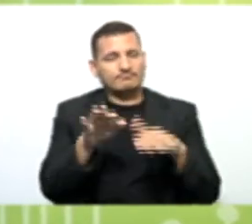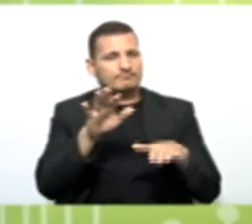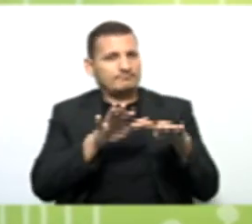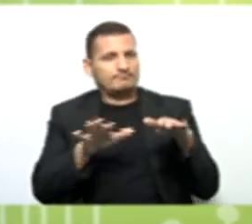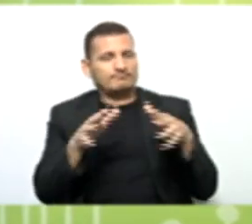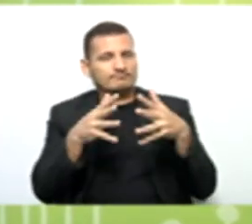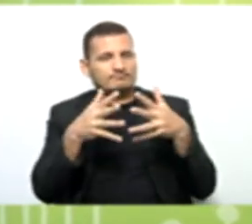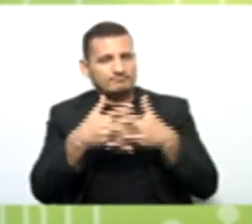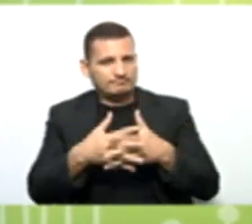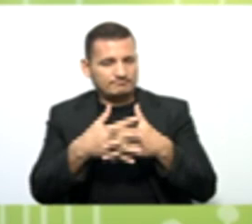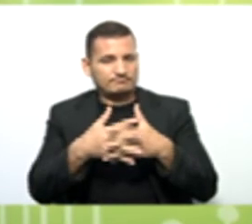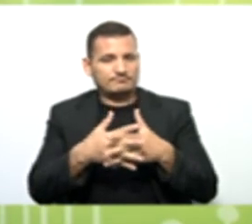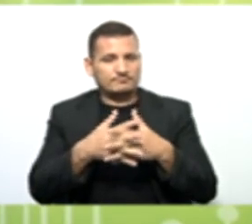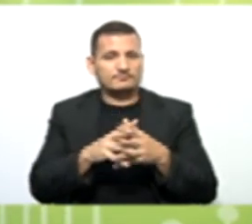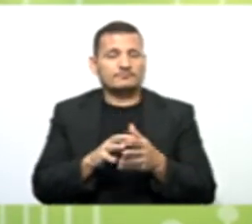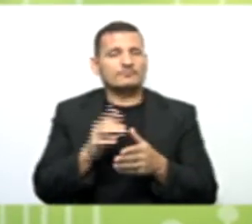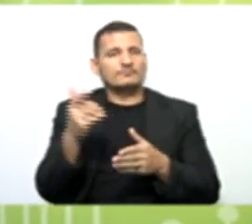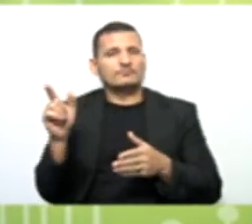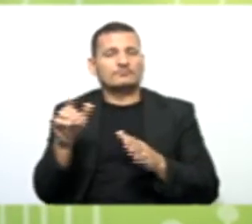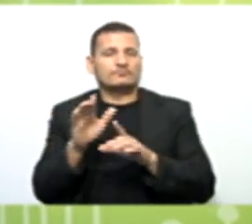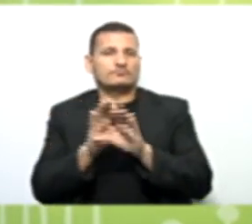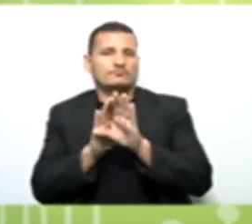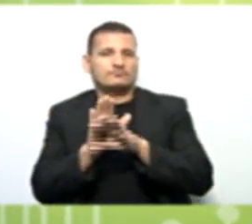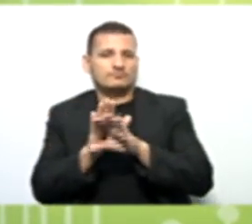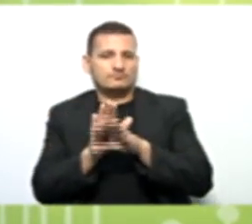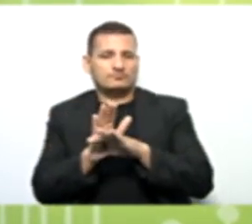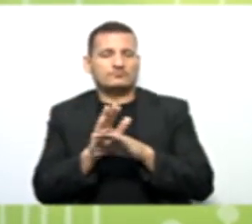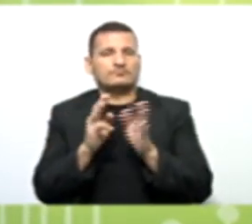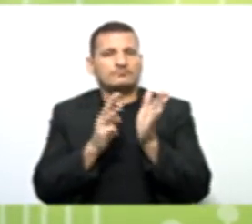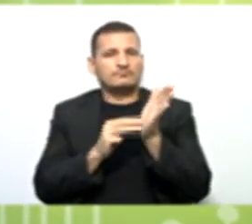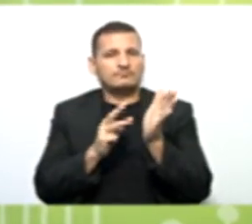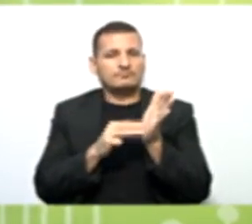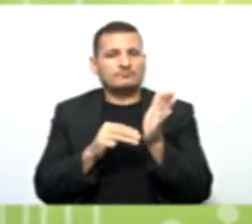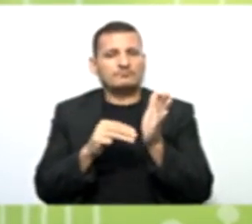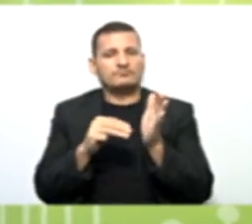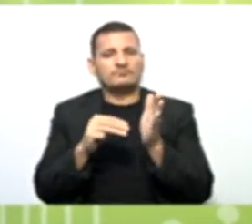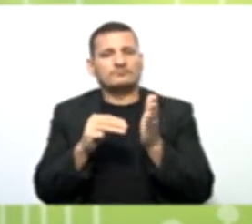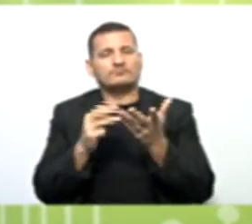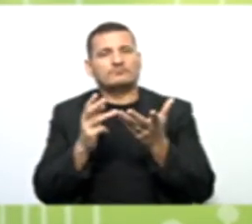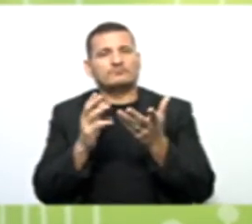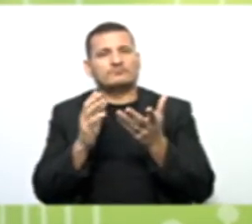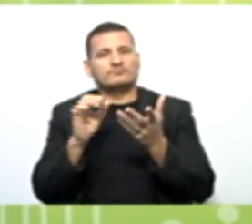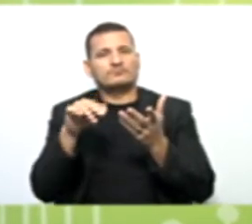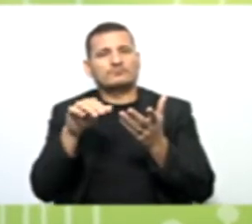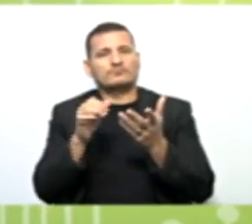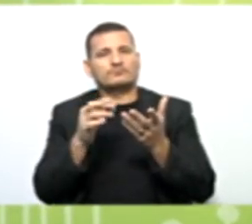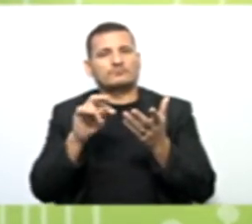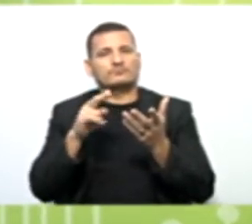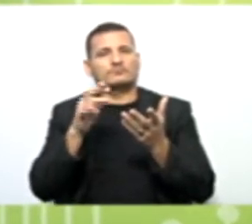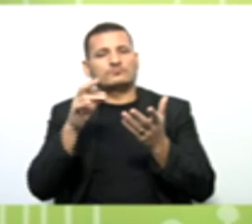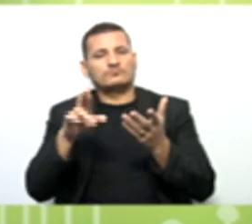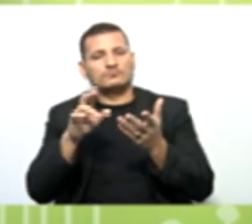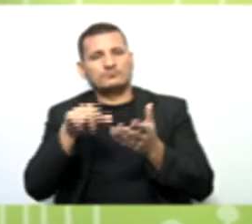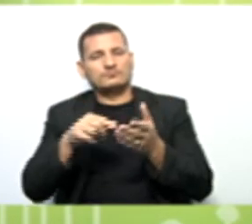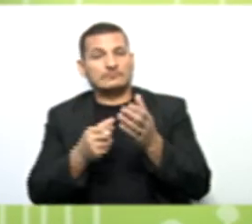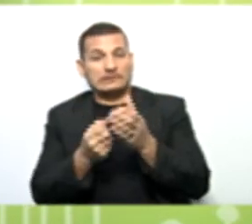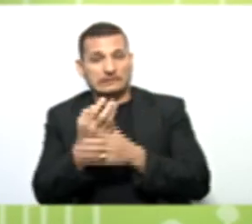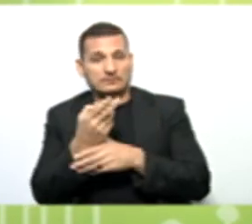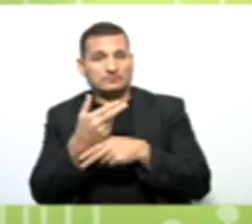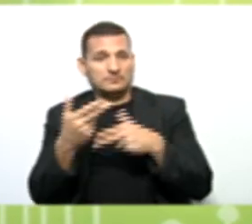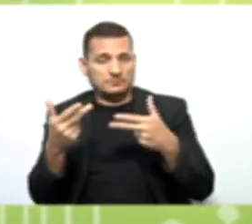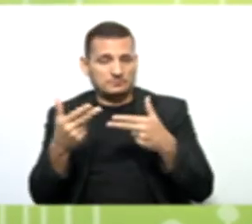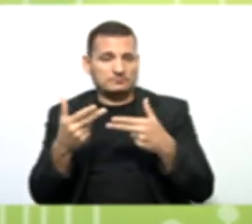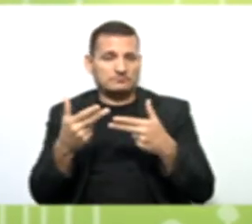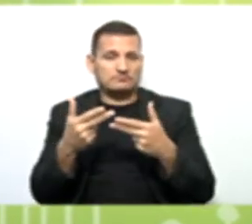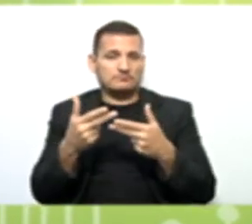esses conceitos aí. E o outro conceito, dizendo que o método construtor é criar um objeto, é um conceito bem direto. Beleza?